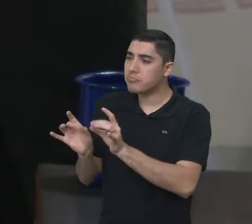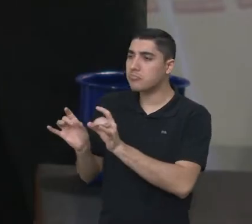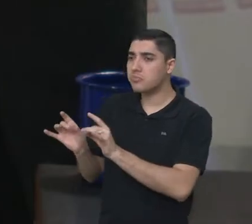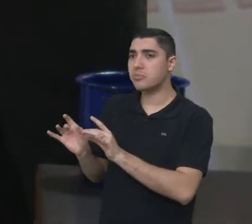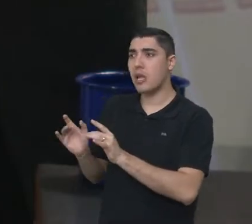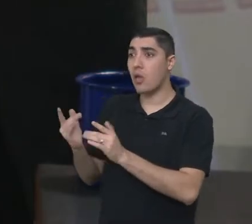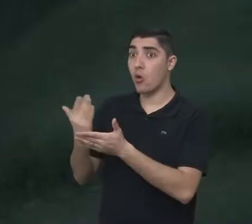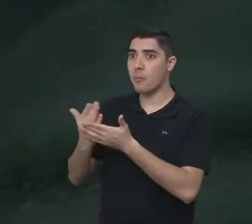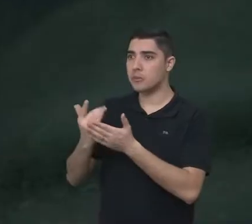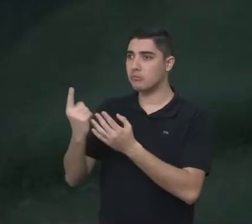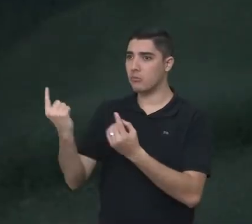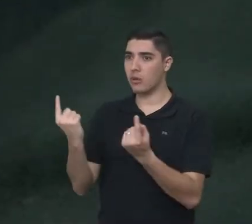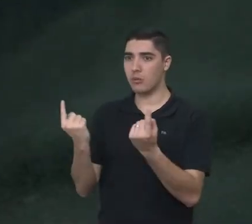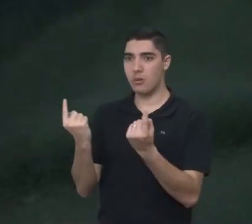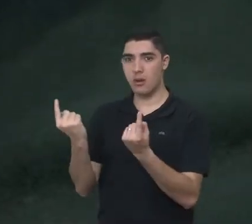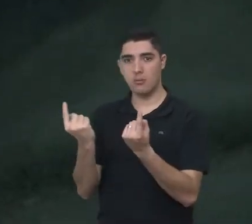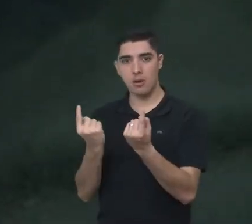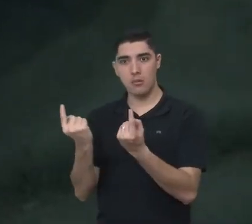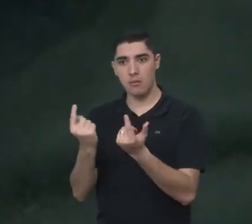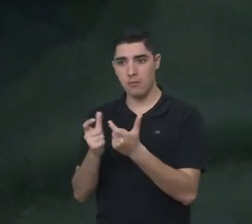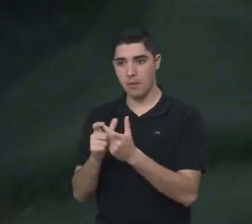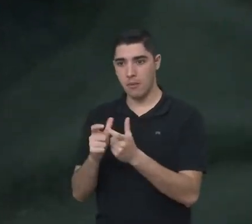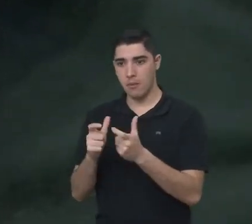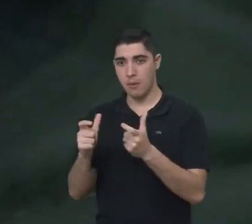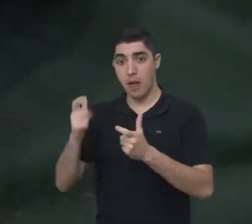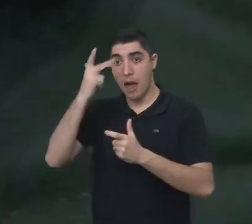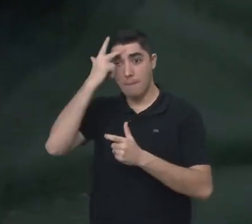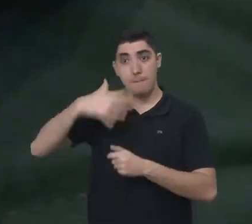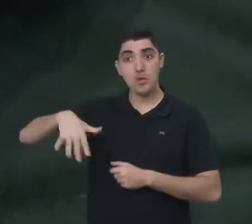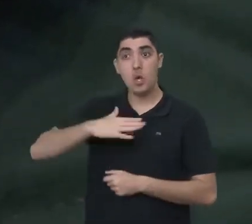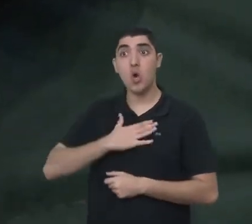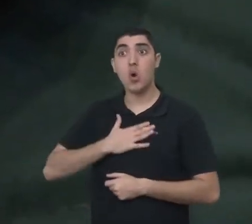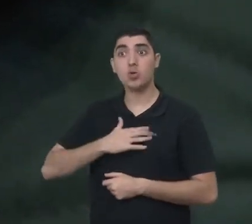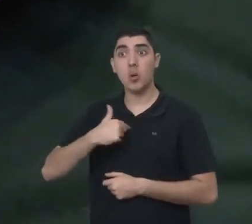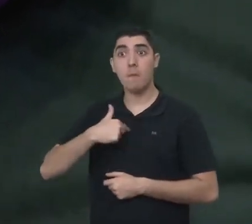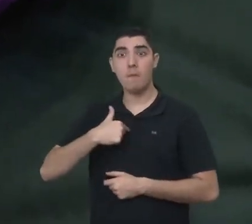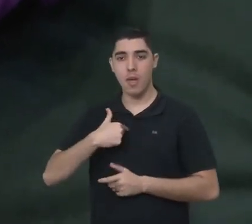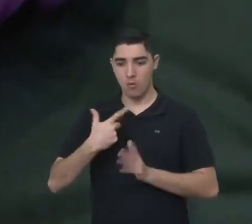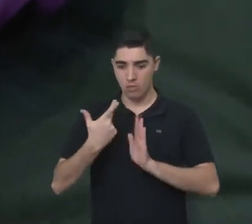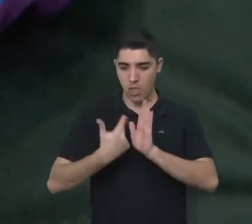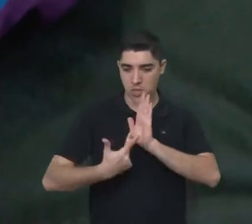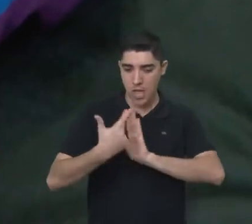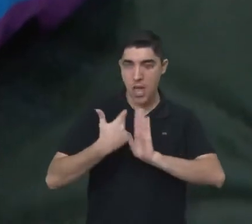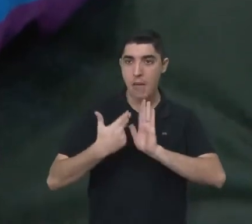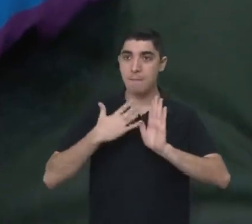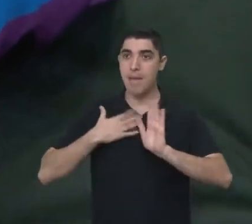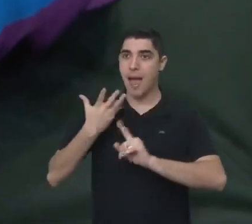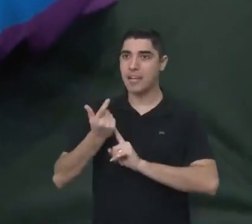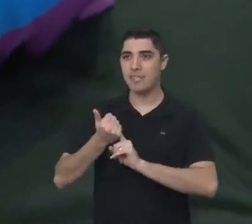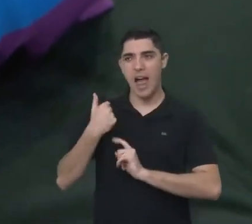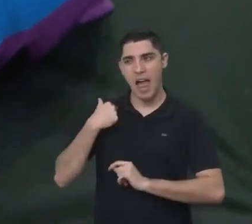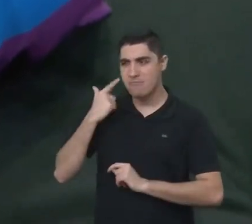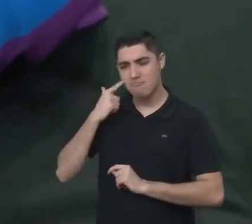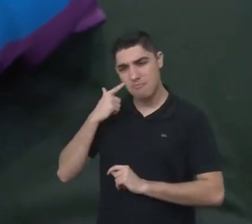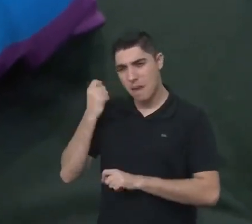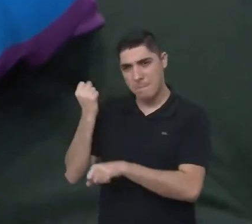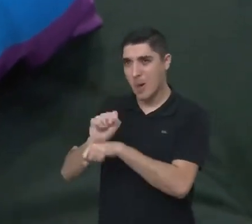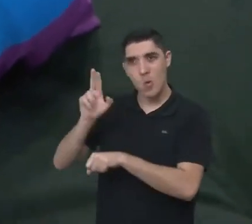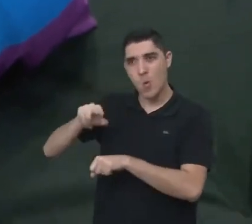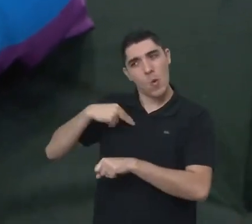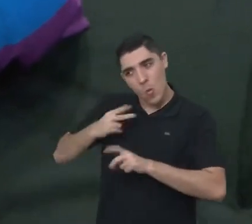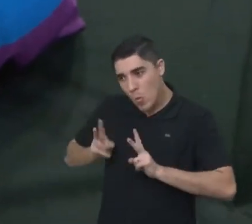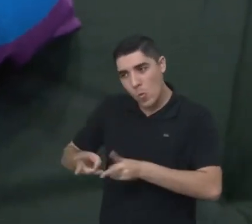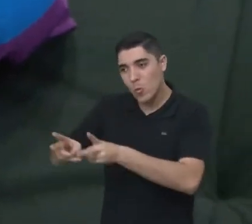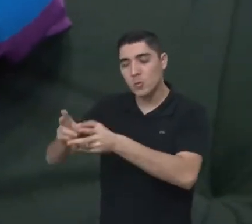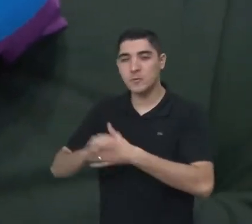certo mesmo, o público tá gostando do meu estilo, da minha arte. E eu não quis mais parar. Mas antes da